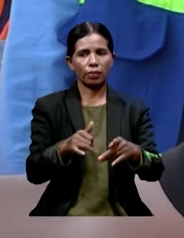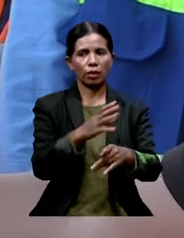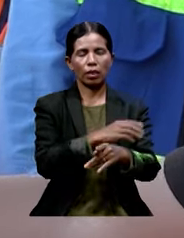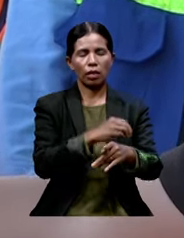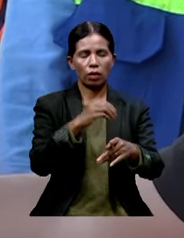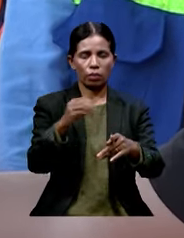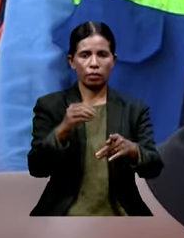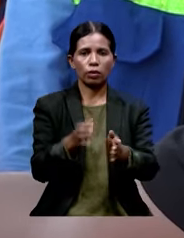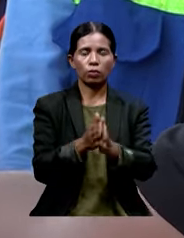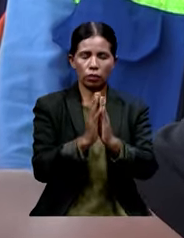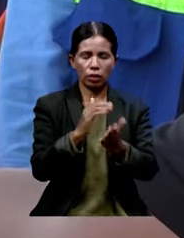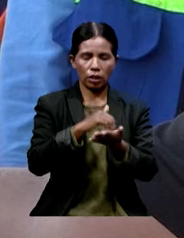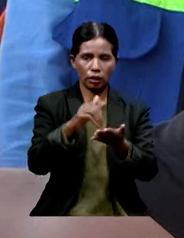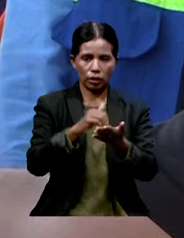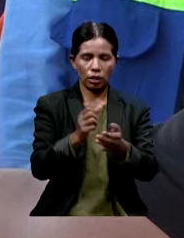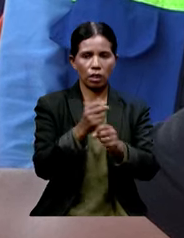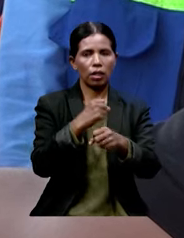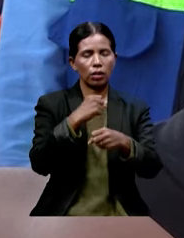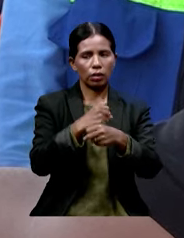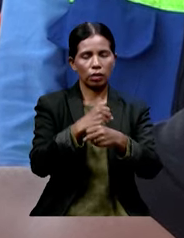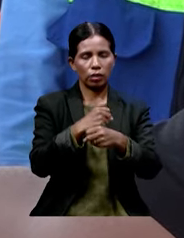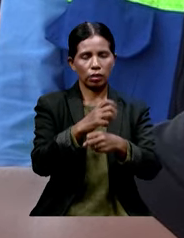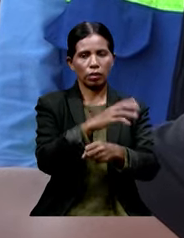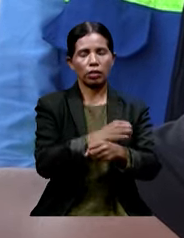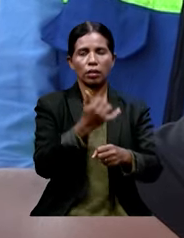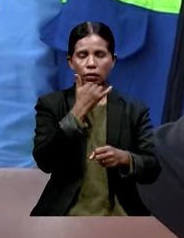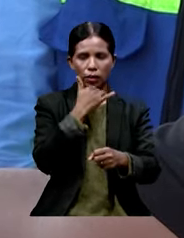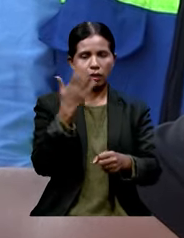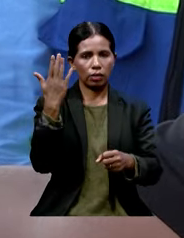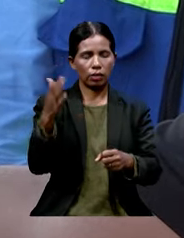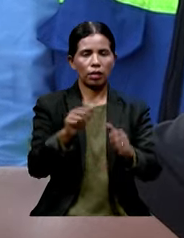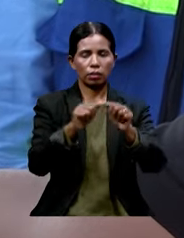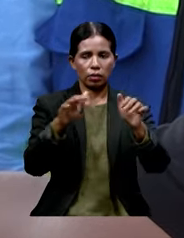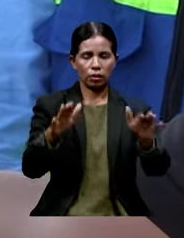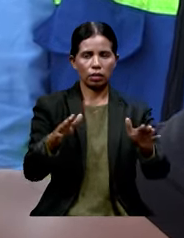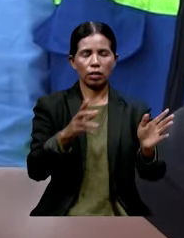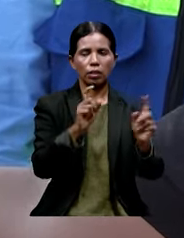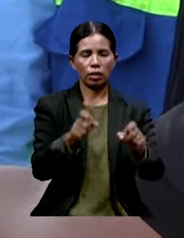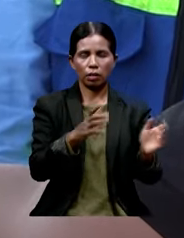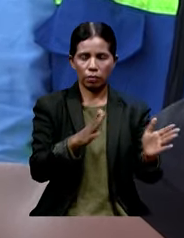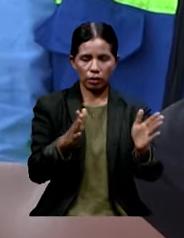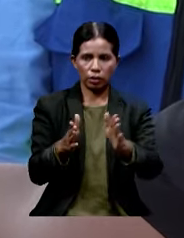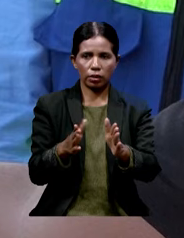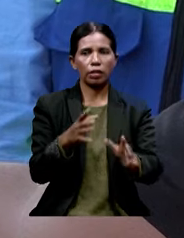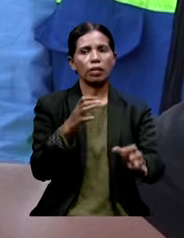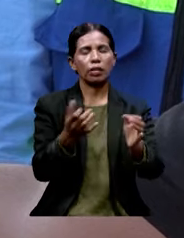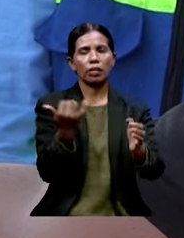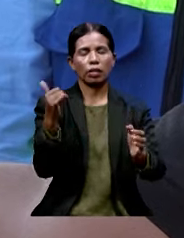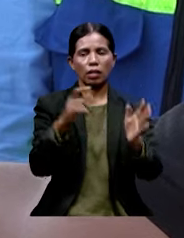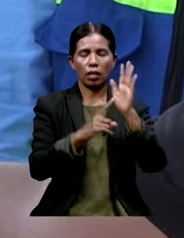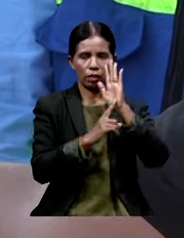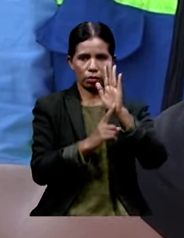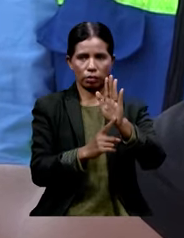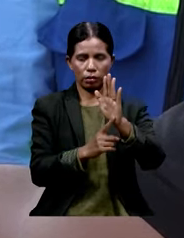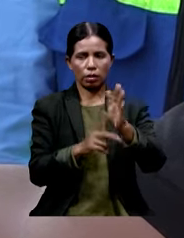downstream né comete indícios e a administração tem que processar e se indícios nem há tudo ba